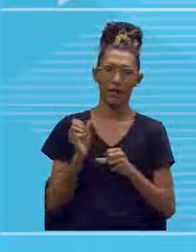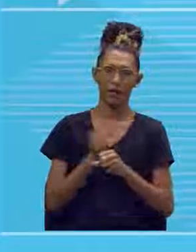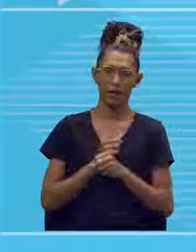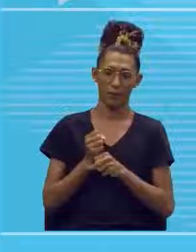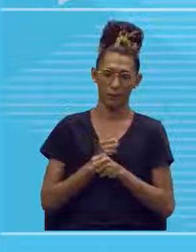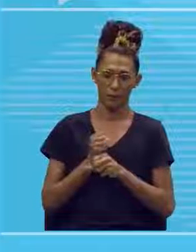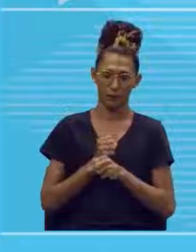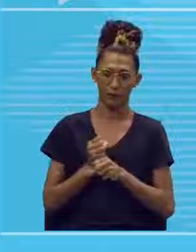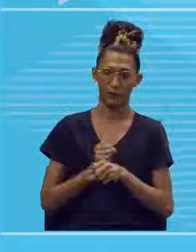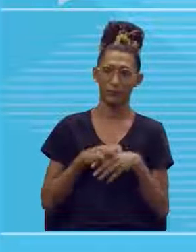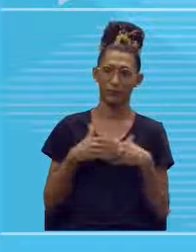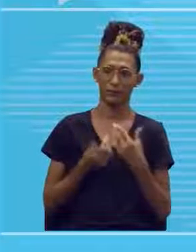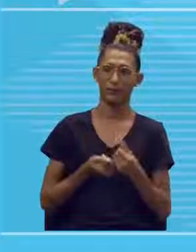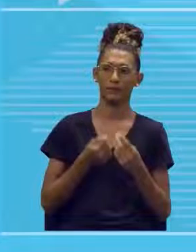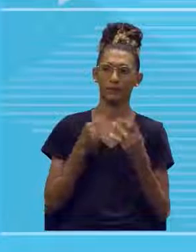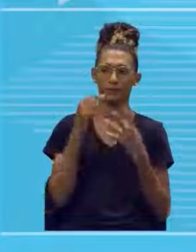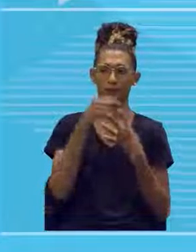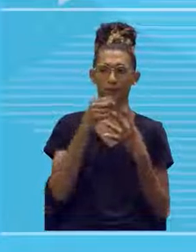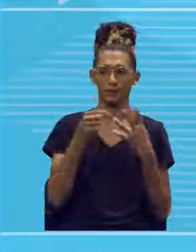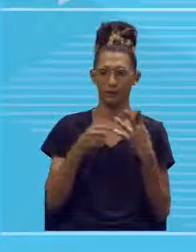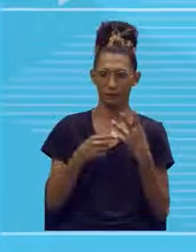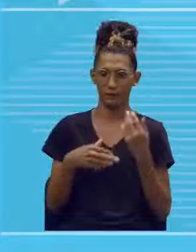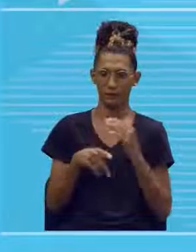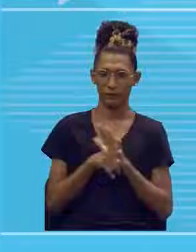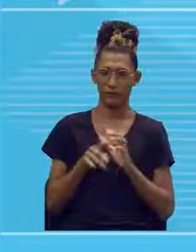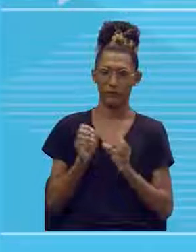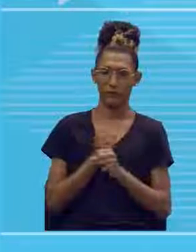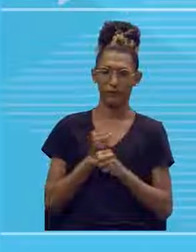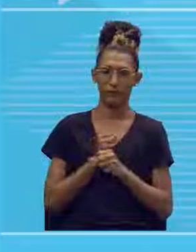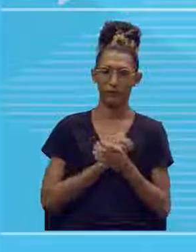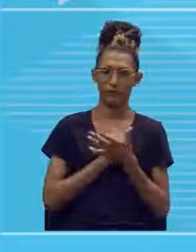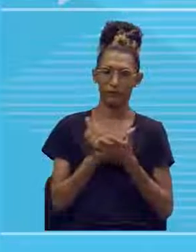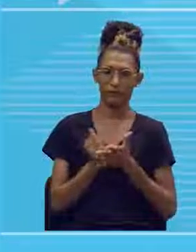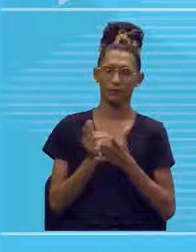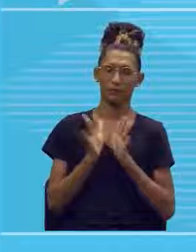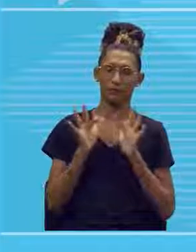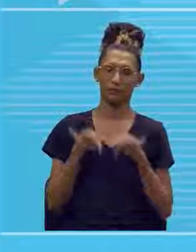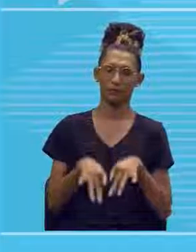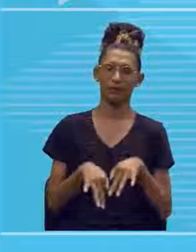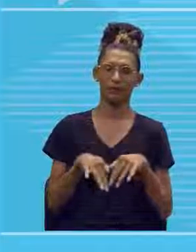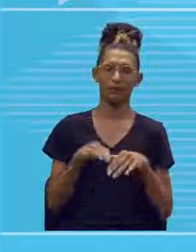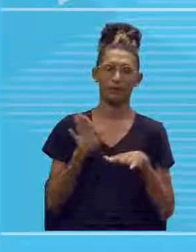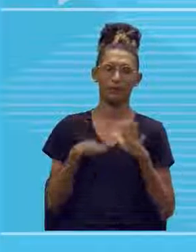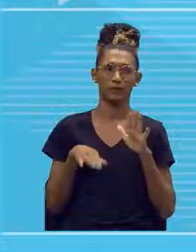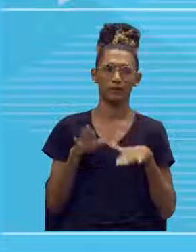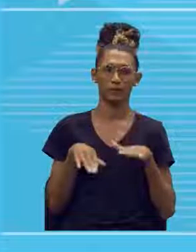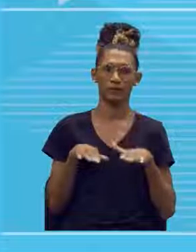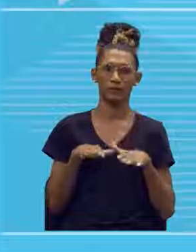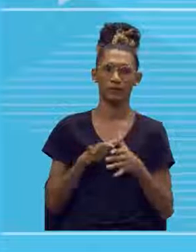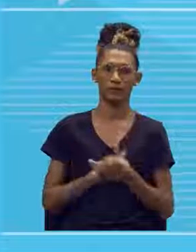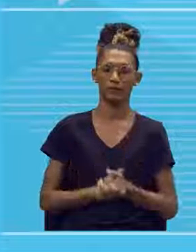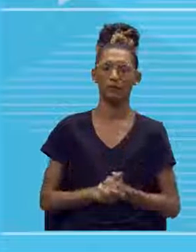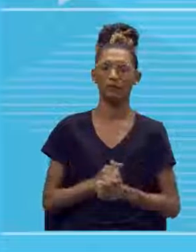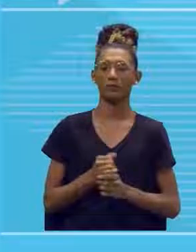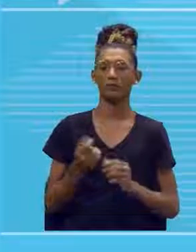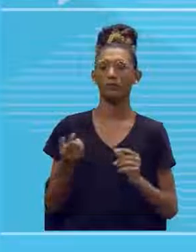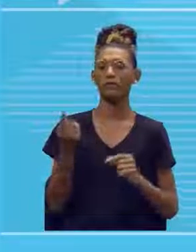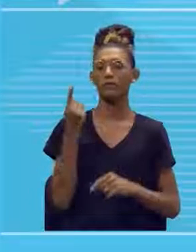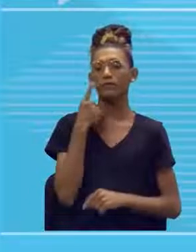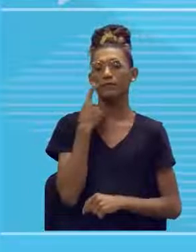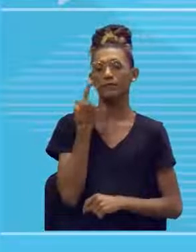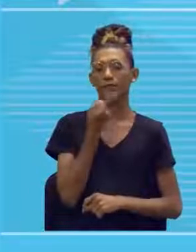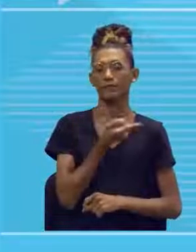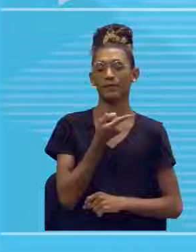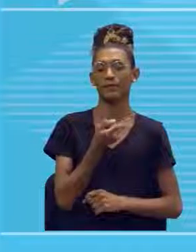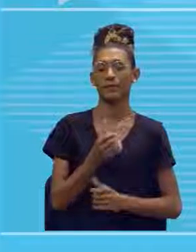ano e essas estações do ano elas vão começar e terminar dentro de solstícios e equinócios Tá